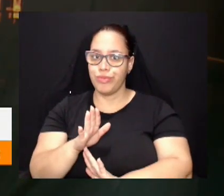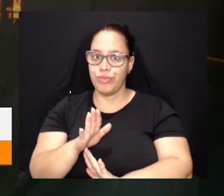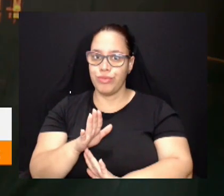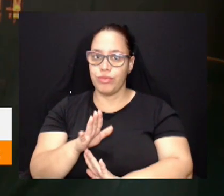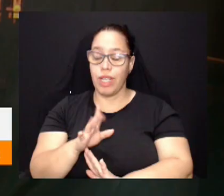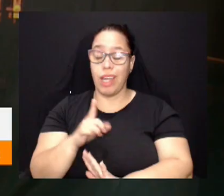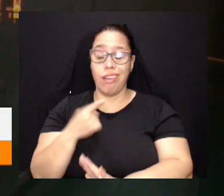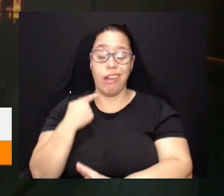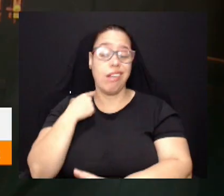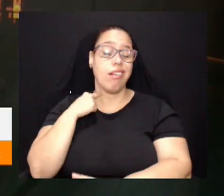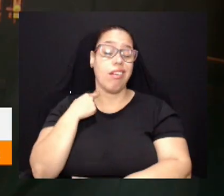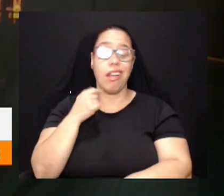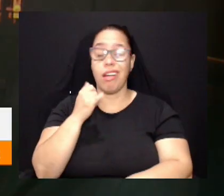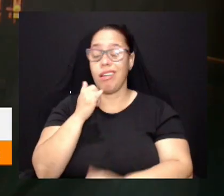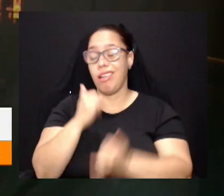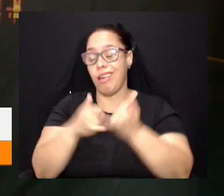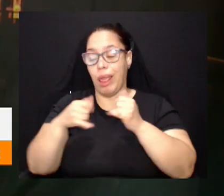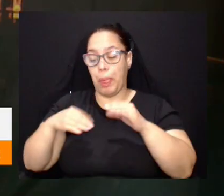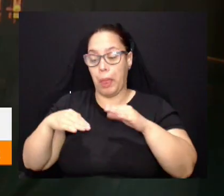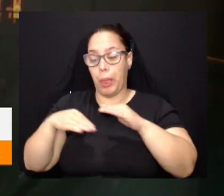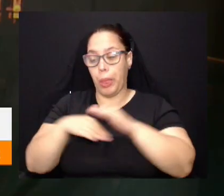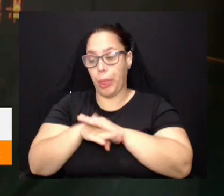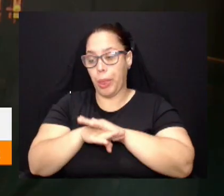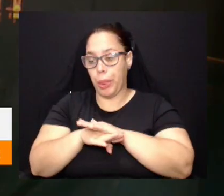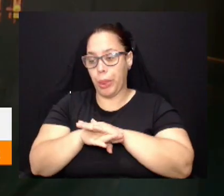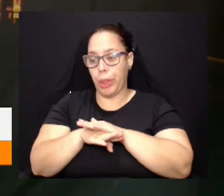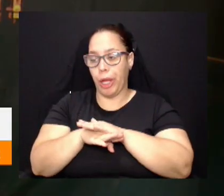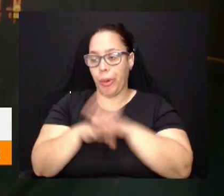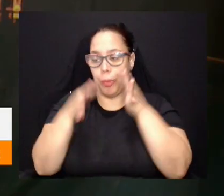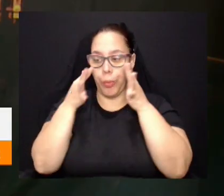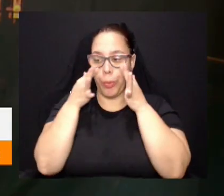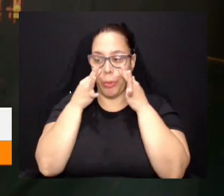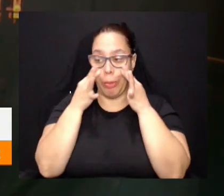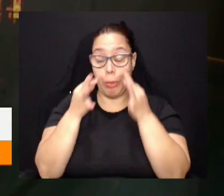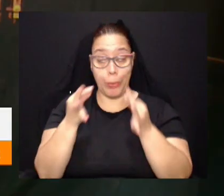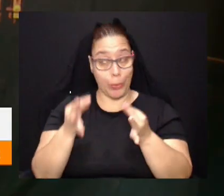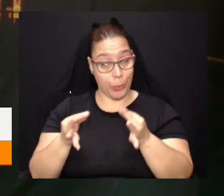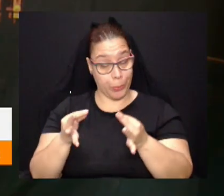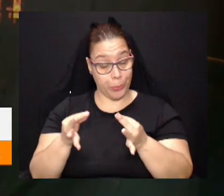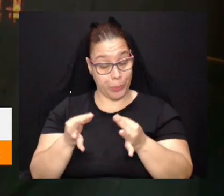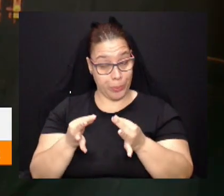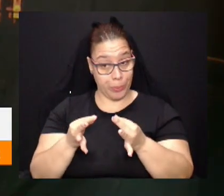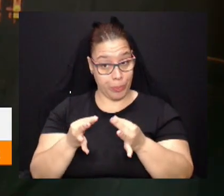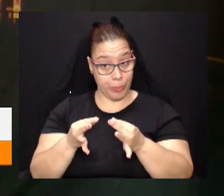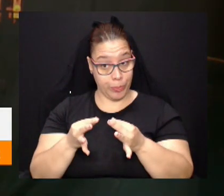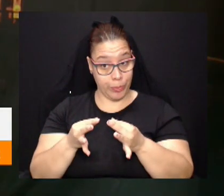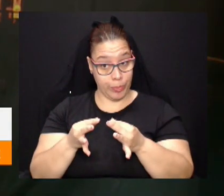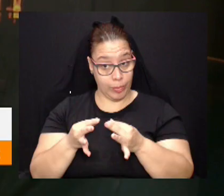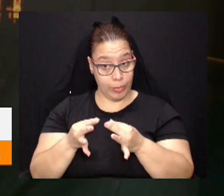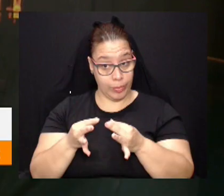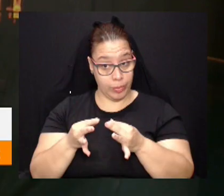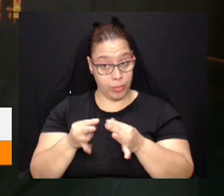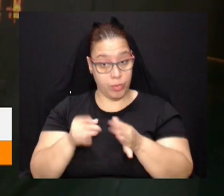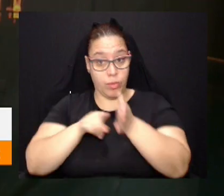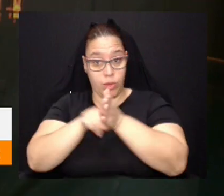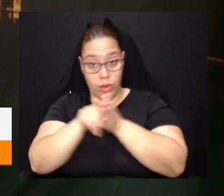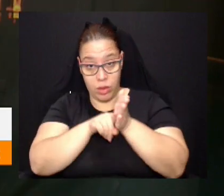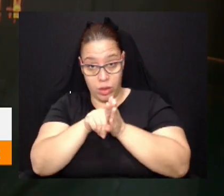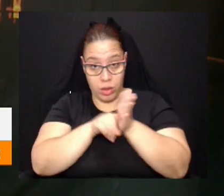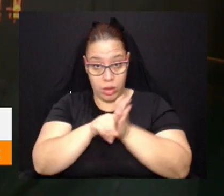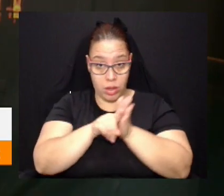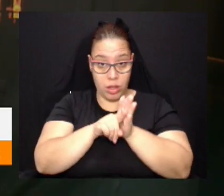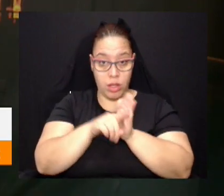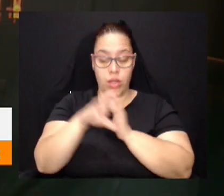tapete, né? Então presta atenção. E muitas vezes tem essa questão do consumo. Tem uma pesquisa do Instituto